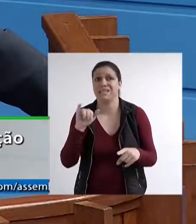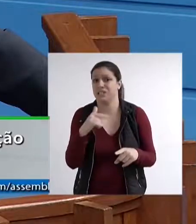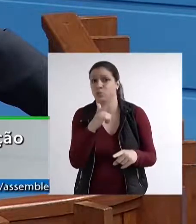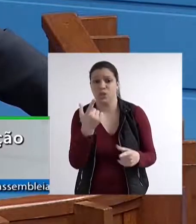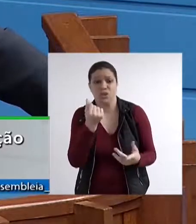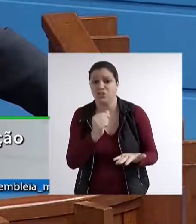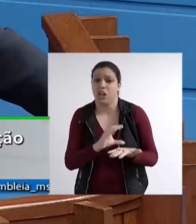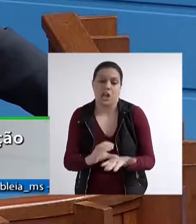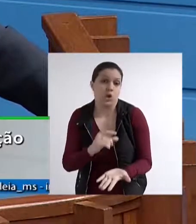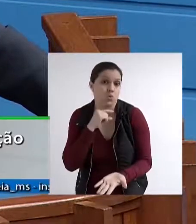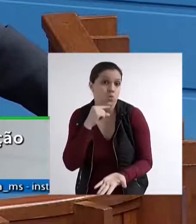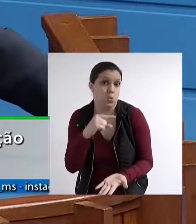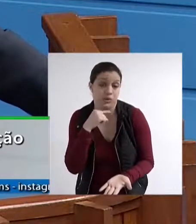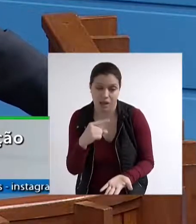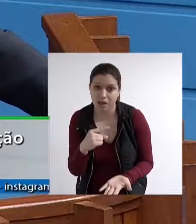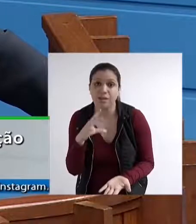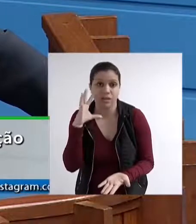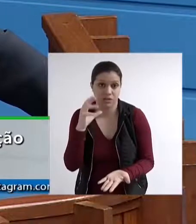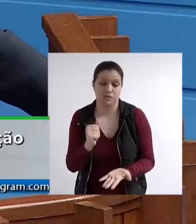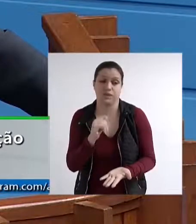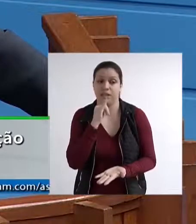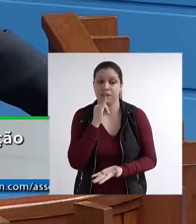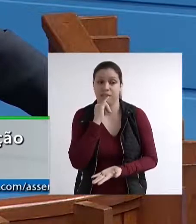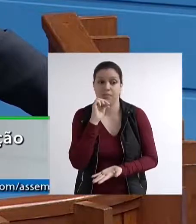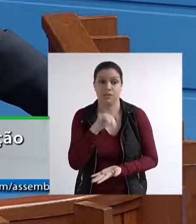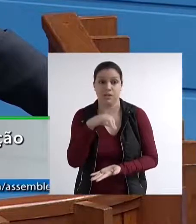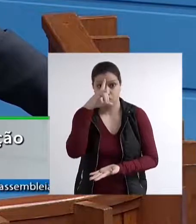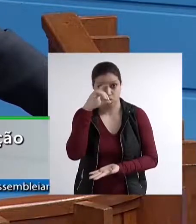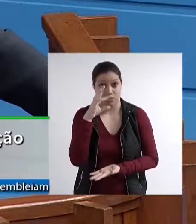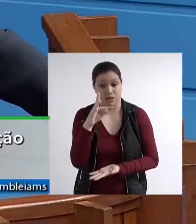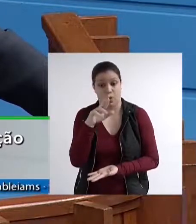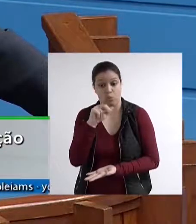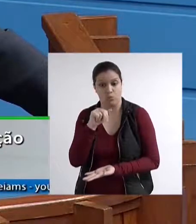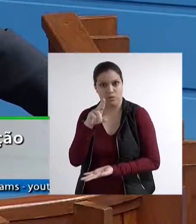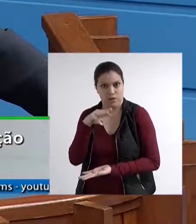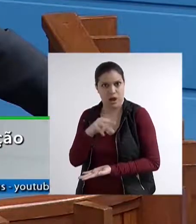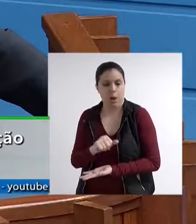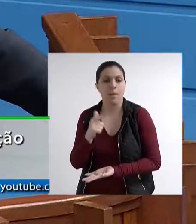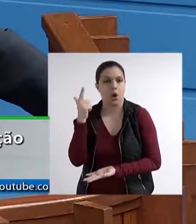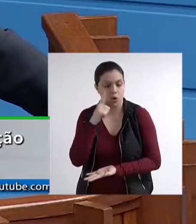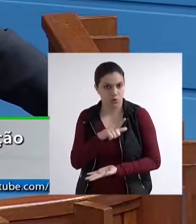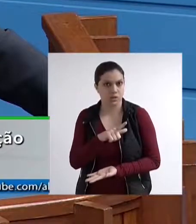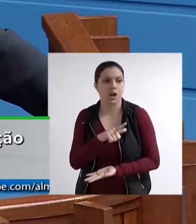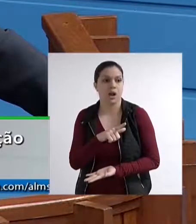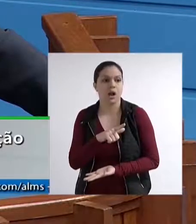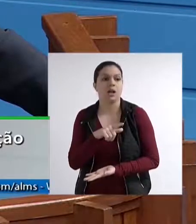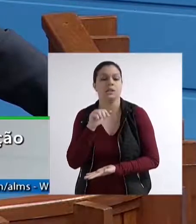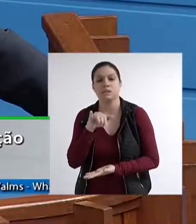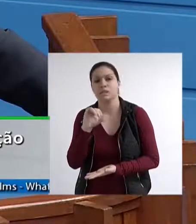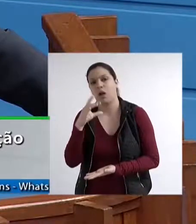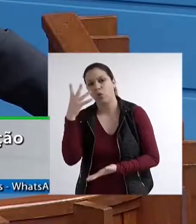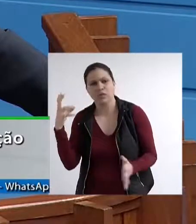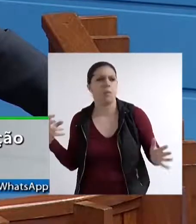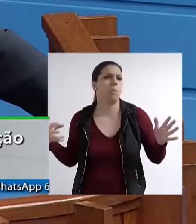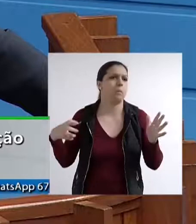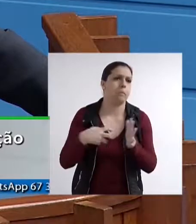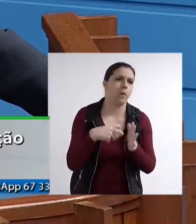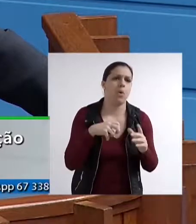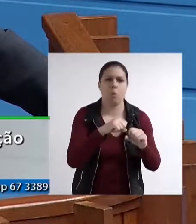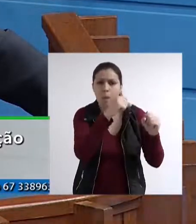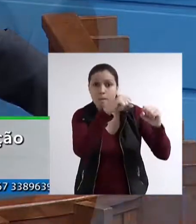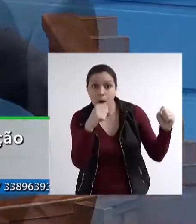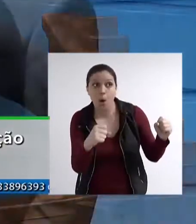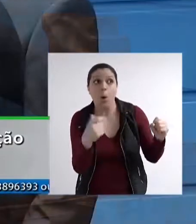não consegue. Por exemplo, se o Hospital do Trauma está funcionando 100%, as questões de acidente, de trauma, vai tudo